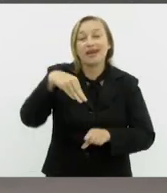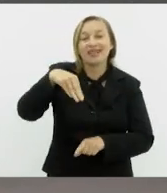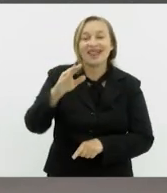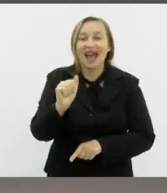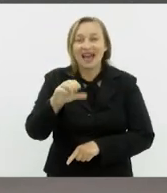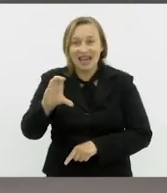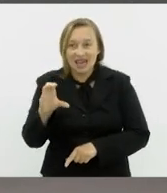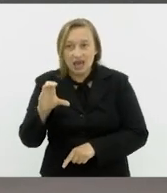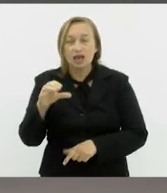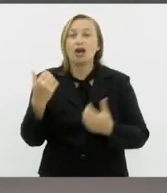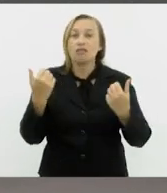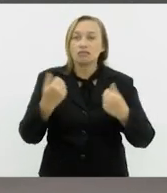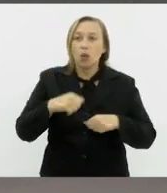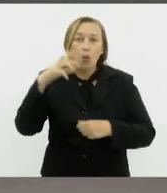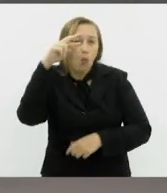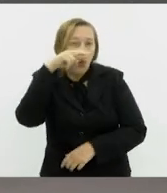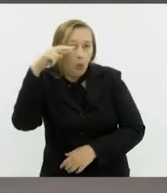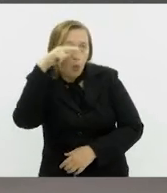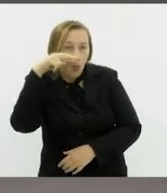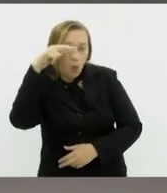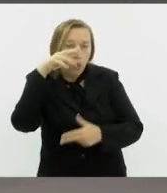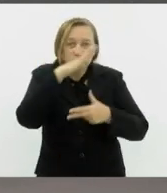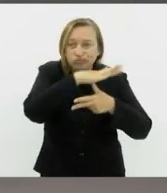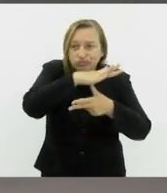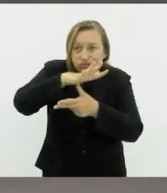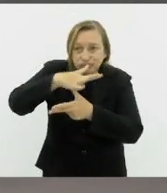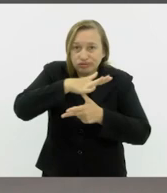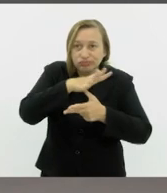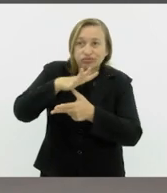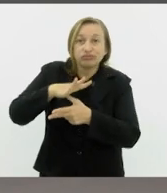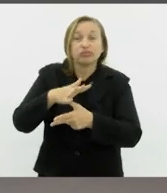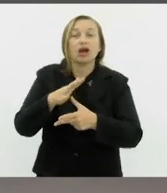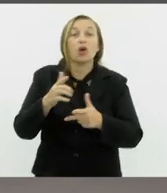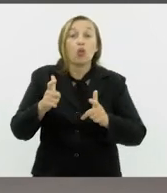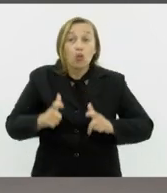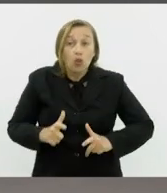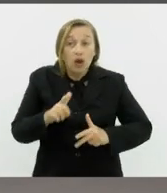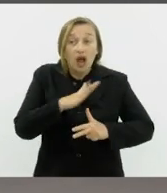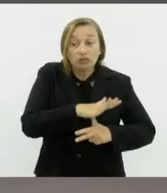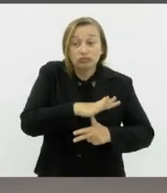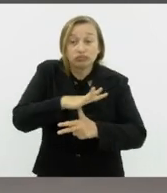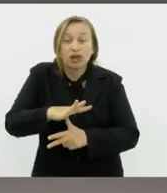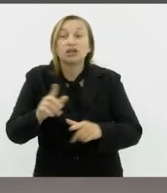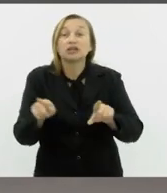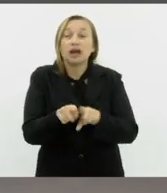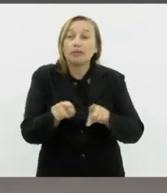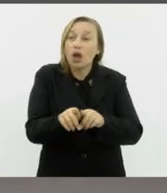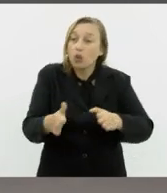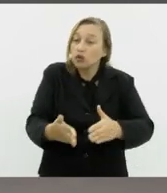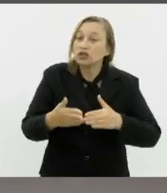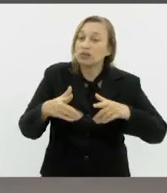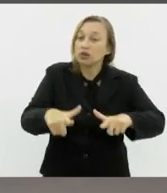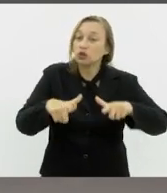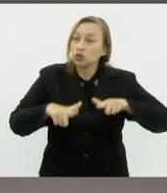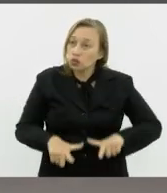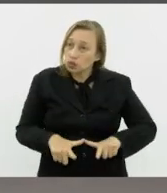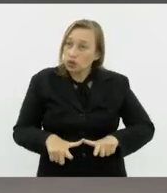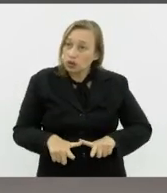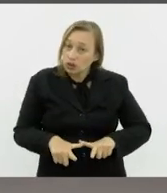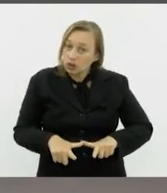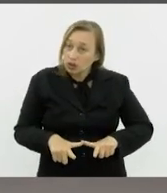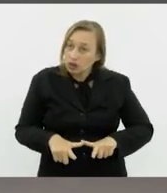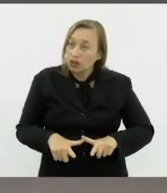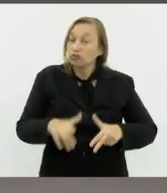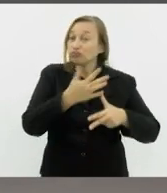deveria fiscalizar os aeródromos e o licenciamento dos pilotos e das aeronaves